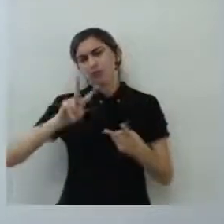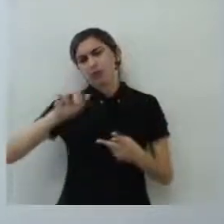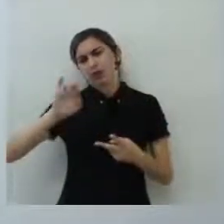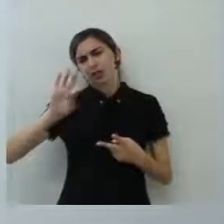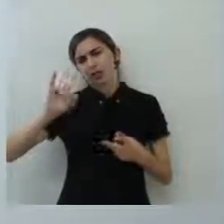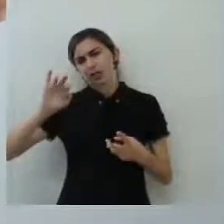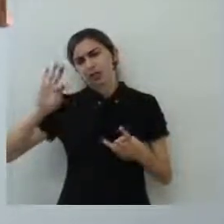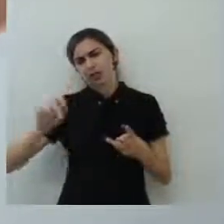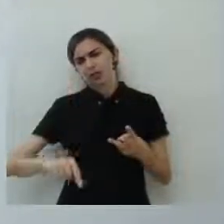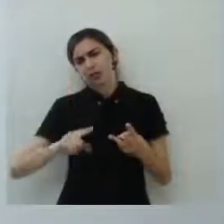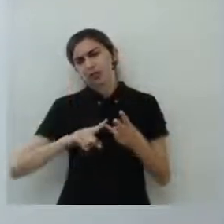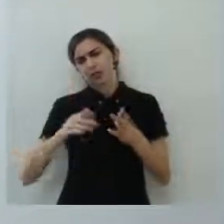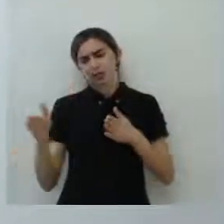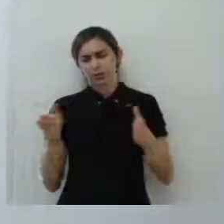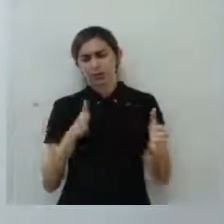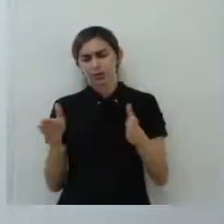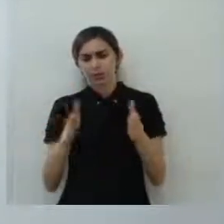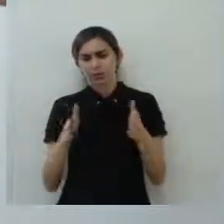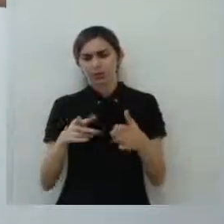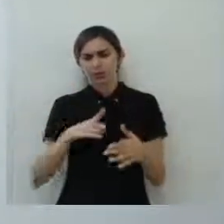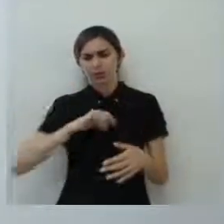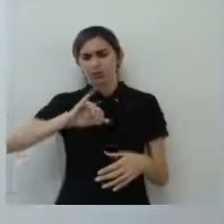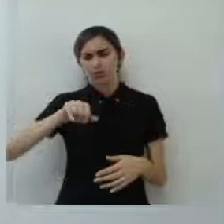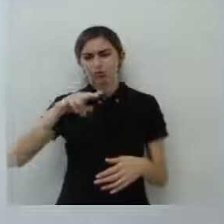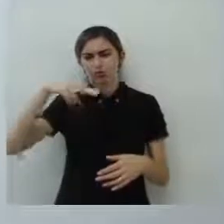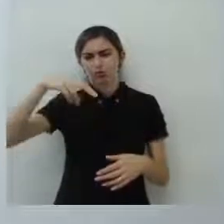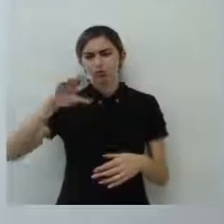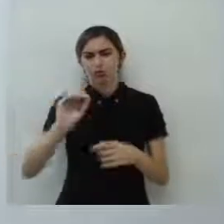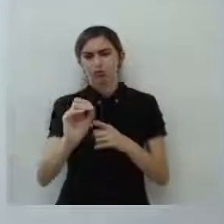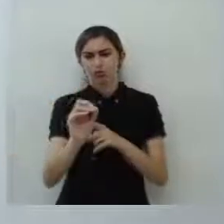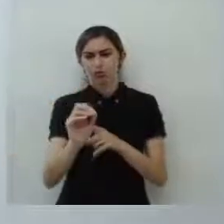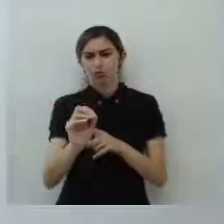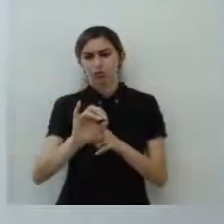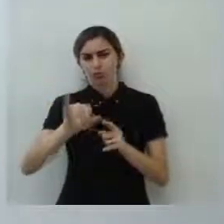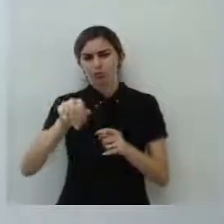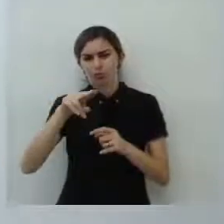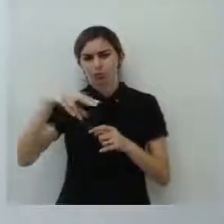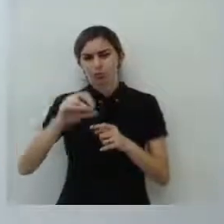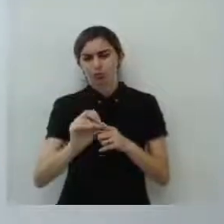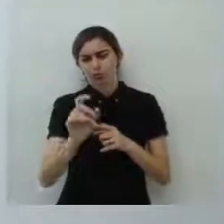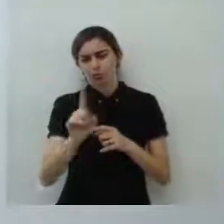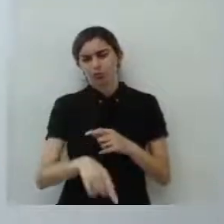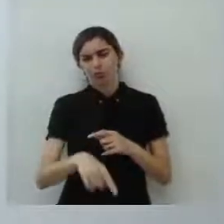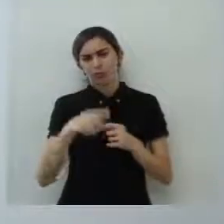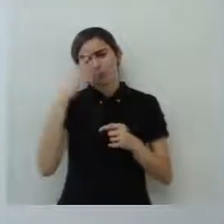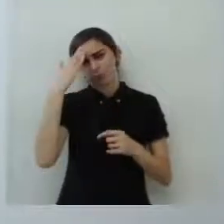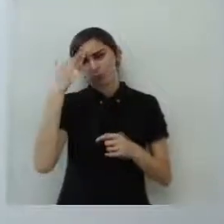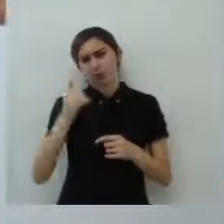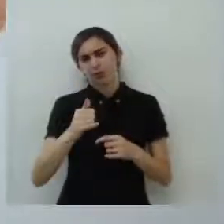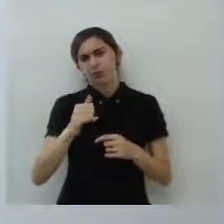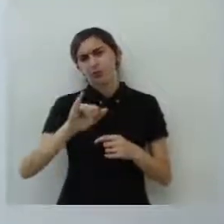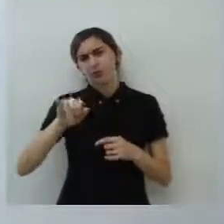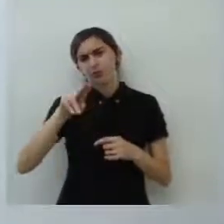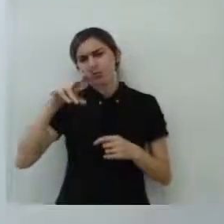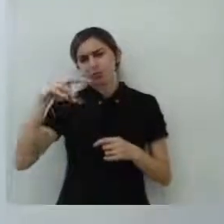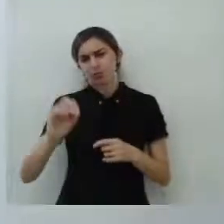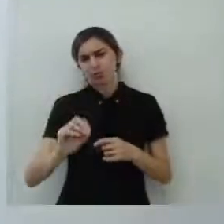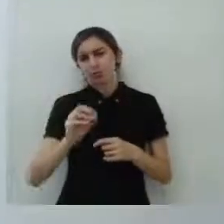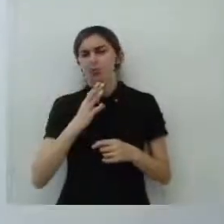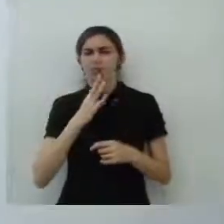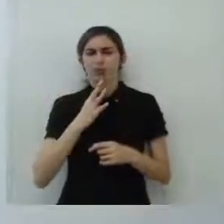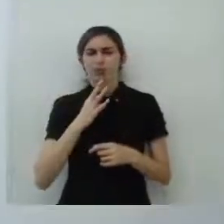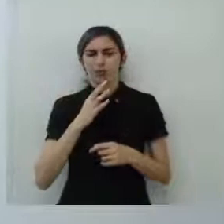Vertentes, entre Surubim e Vertentes tem o Junco, né? A galera de lá de Surubim, de Vertentes, sabe o que eu estou dizendo? Tem o Junco, eu conheço